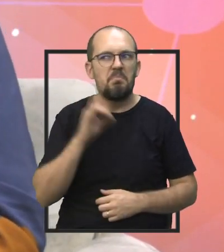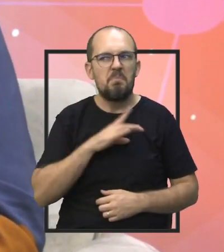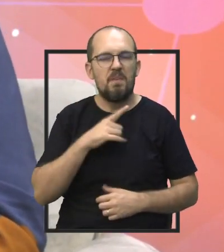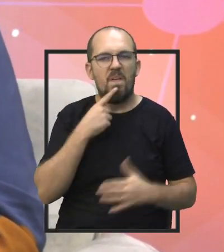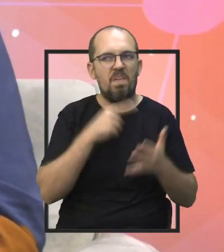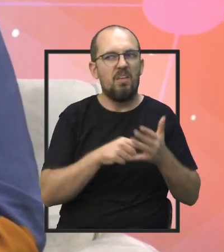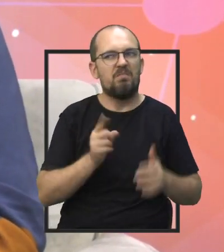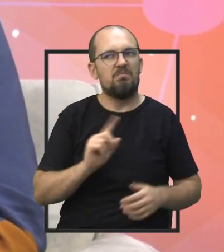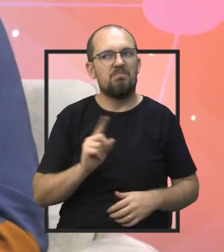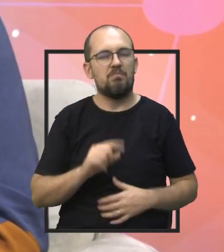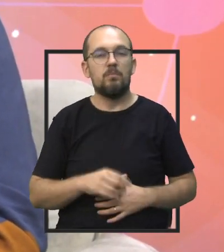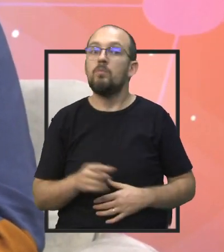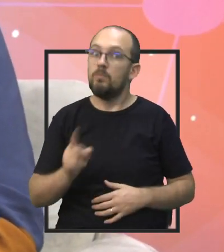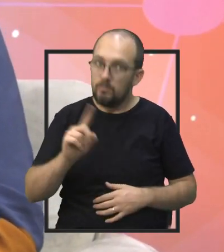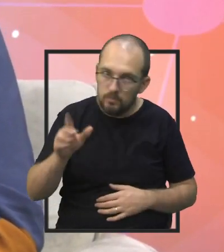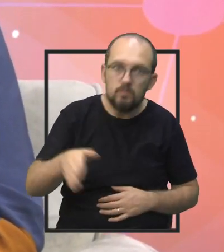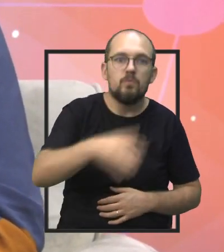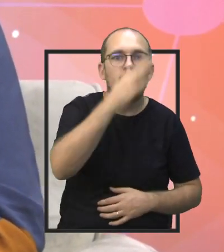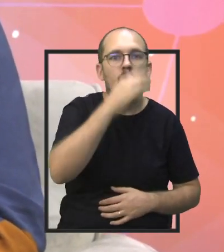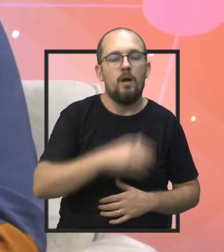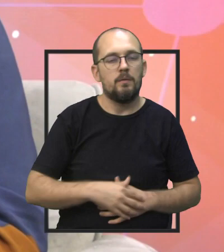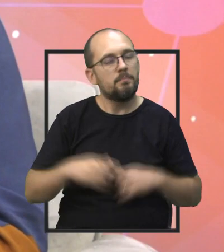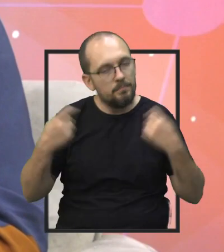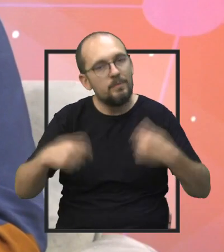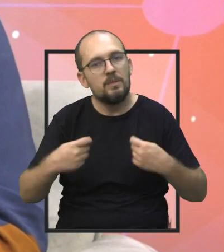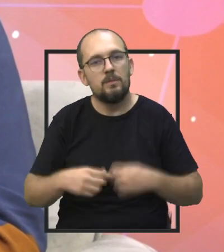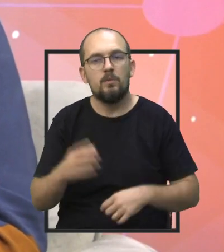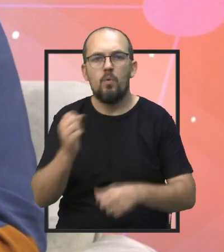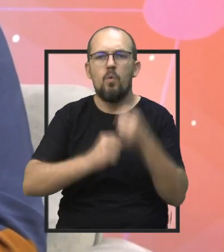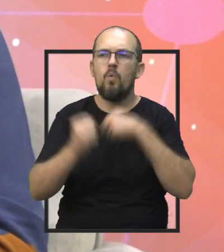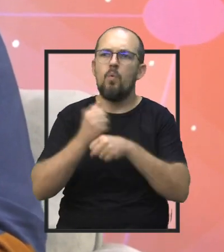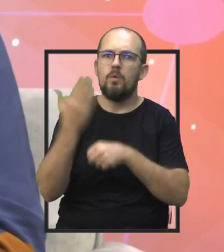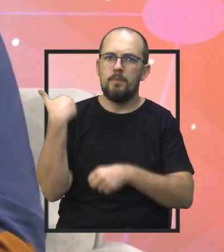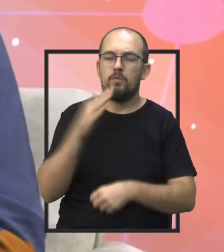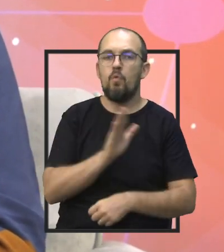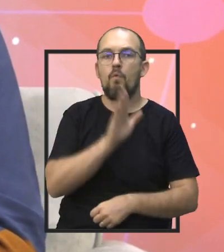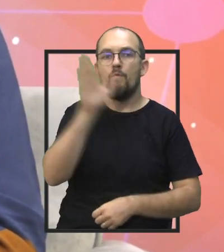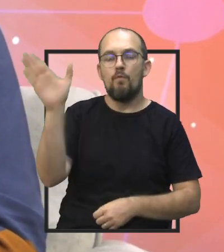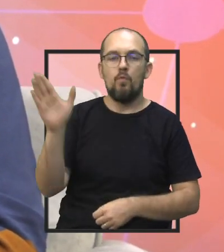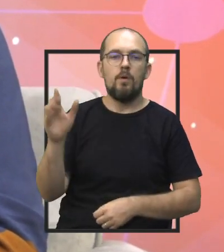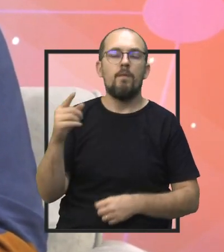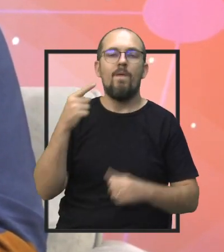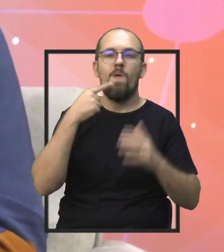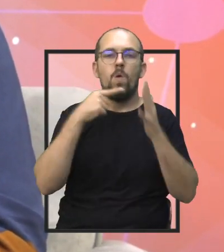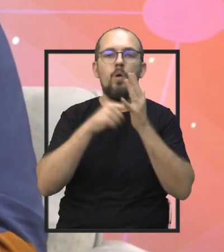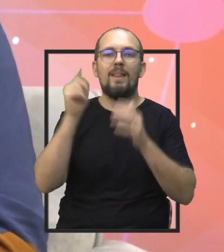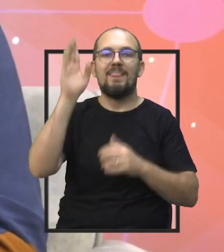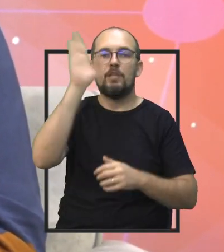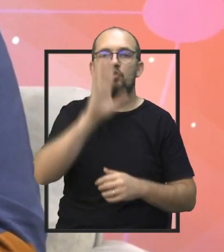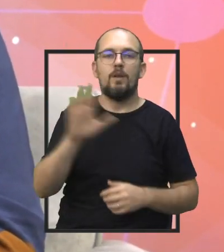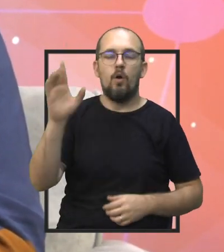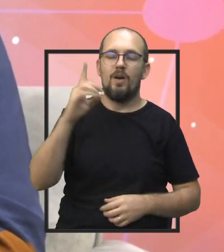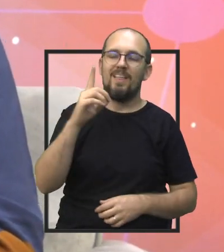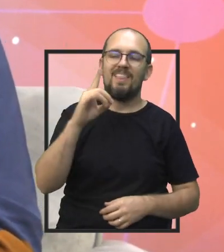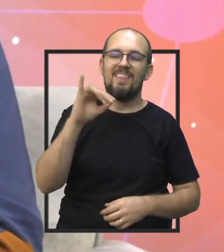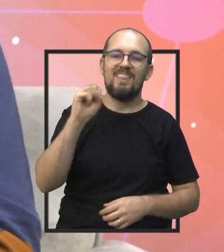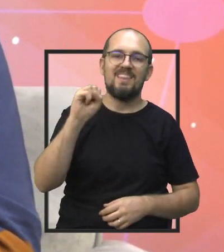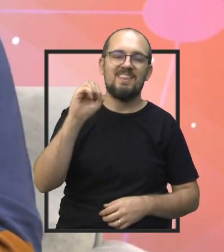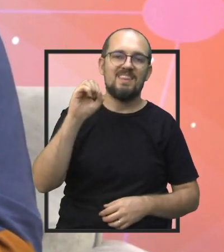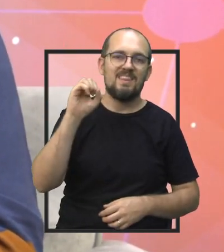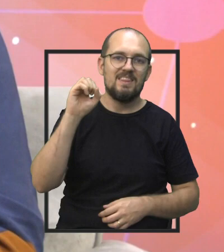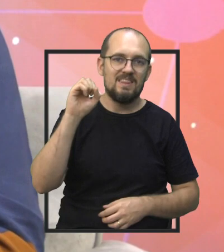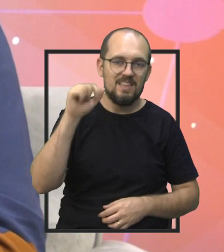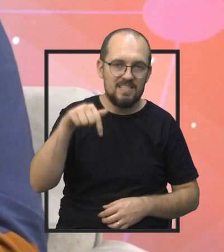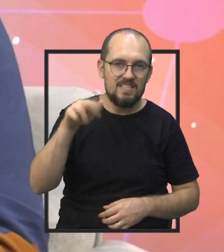de denunciar. Existem várias formas. Eu estive ano passado na Ouvidoria Nacional, que é o Disque 100, o